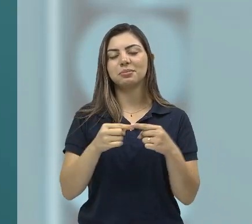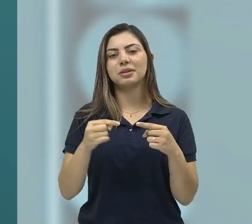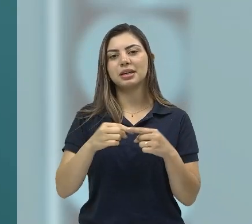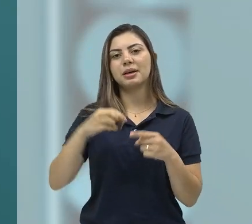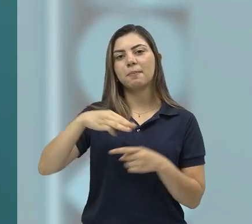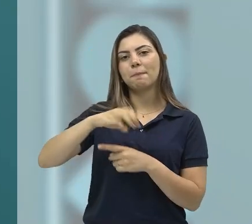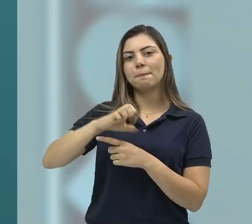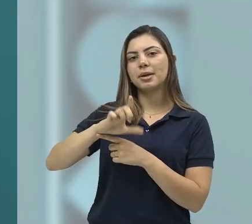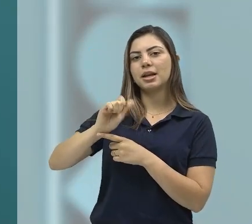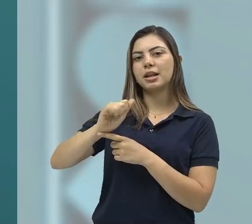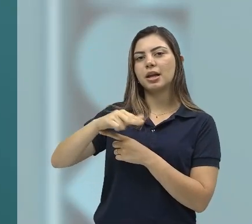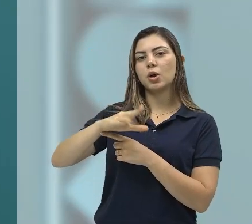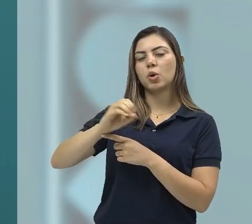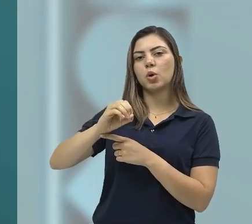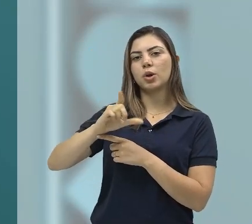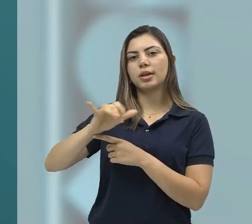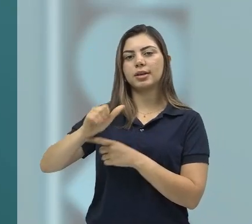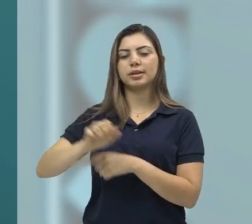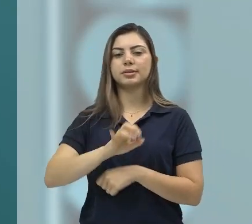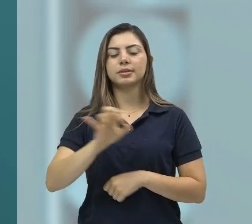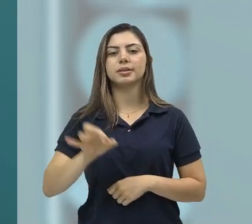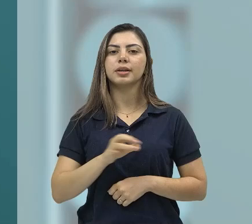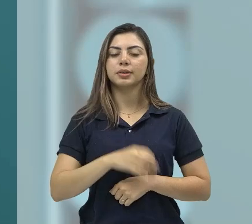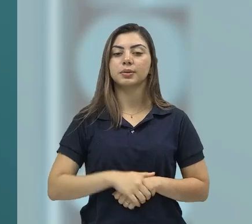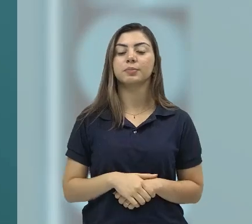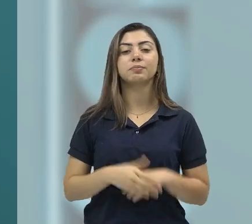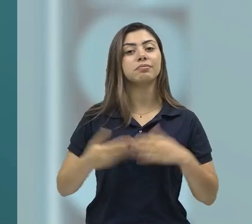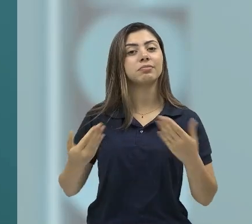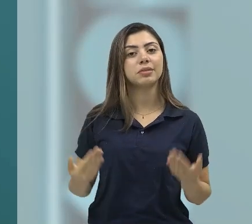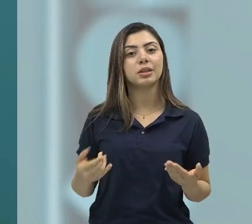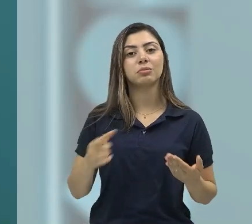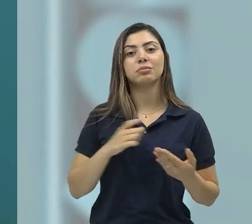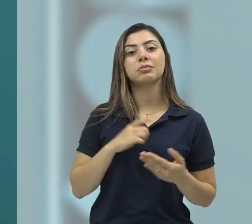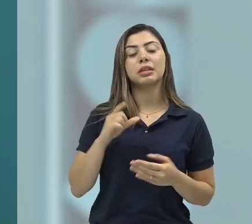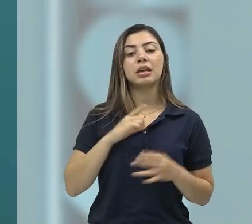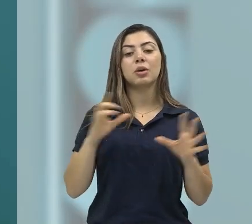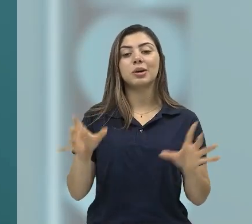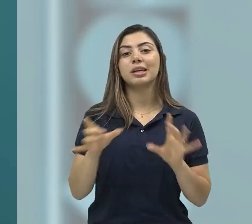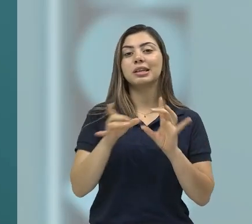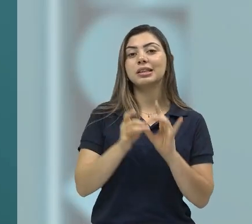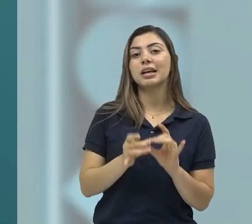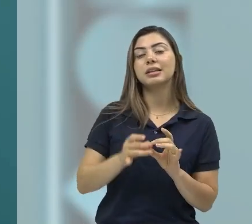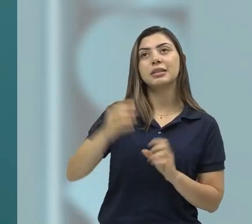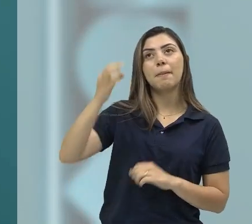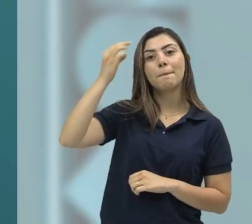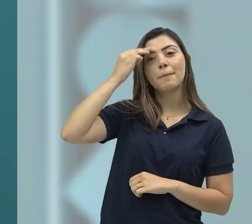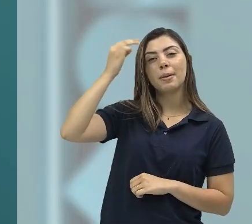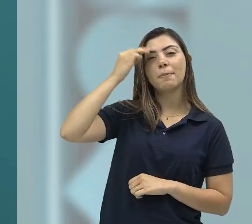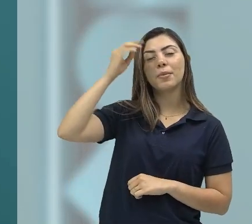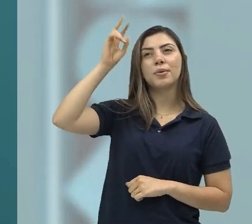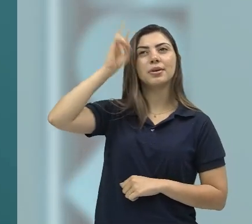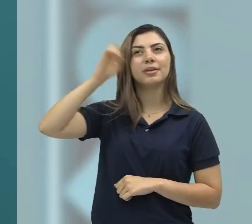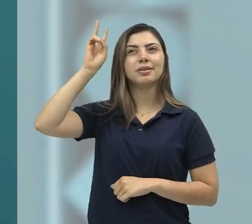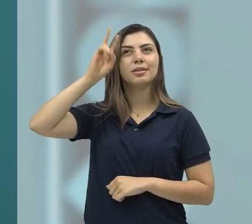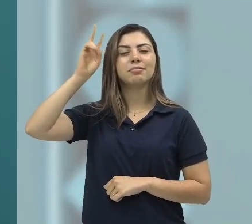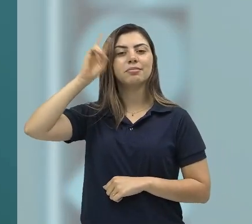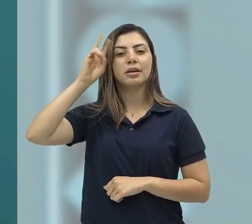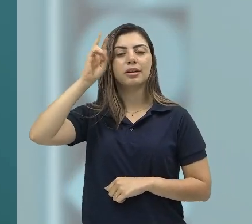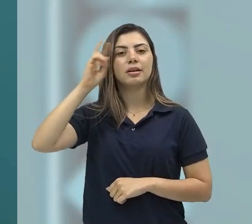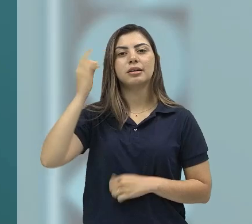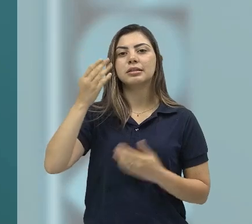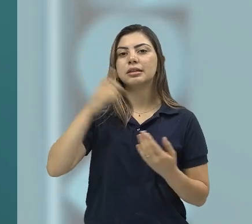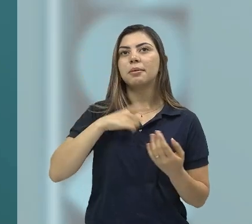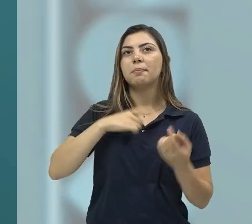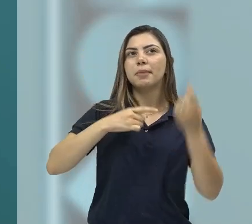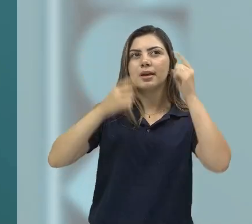gente pensar na questão da melancolia, ela está associada com o caráter memorialístico. Quando eu retomo as minhas ideias ali, as